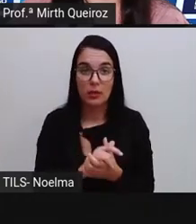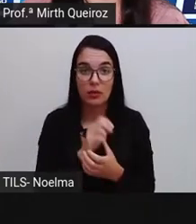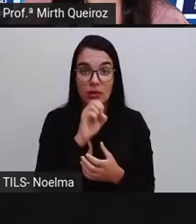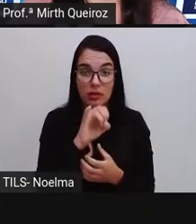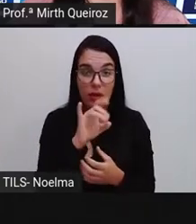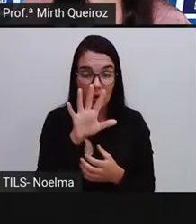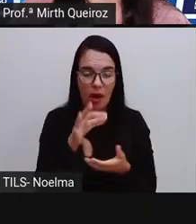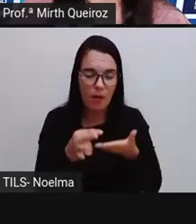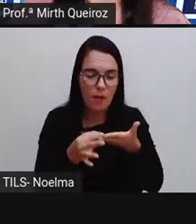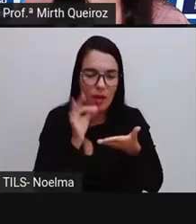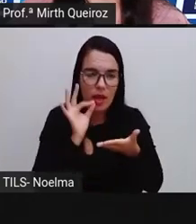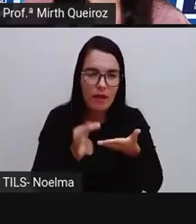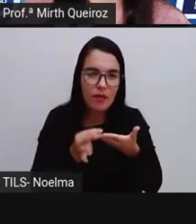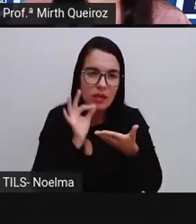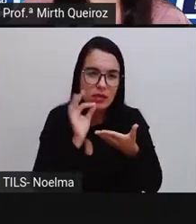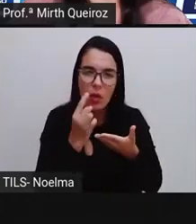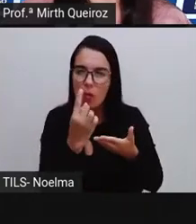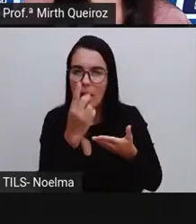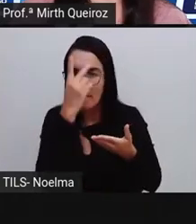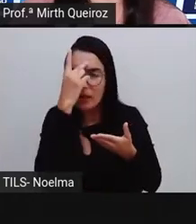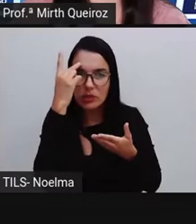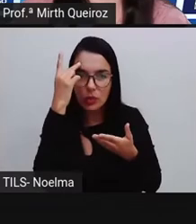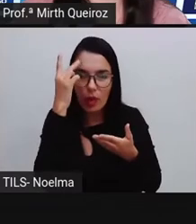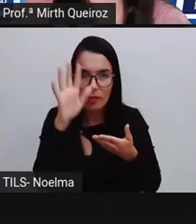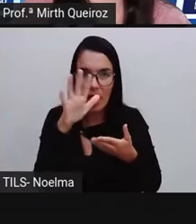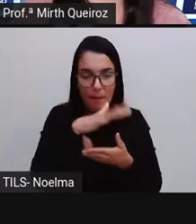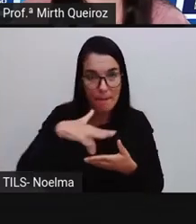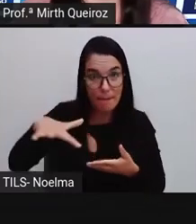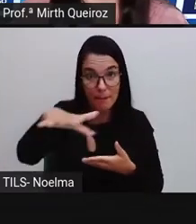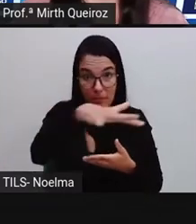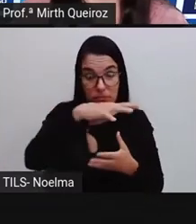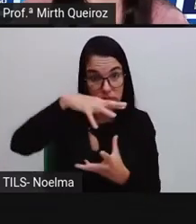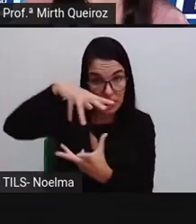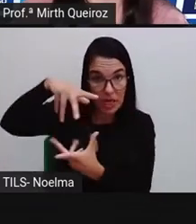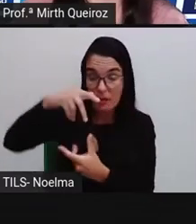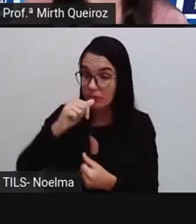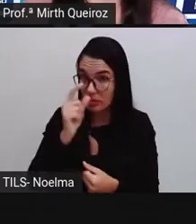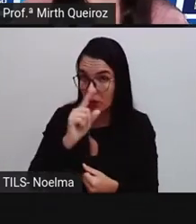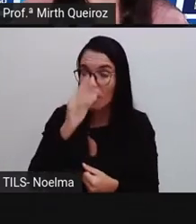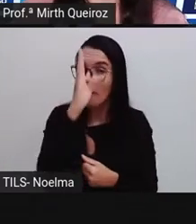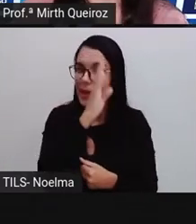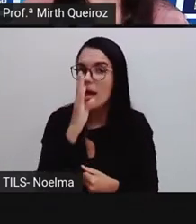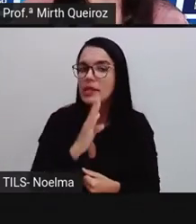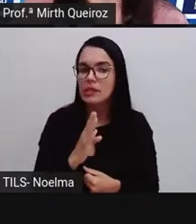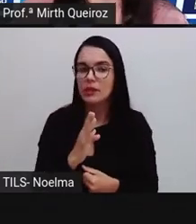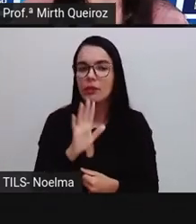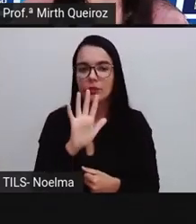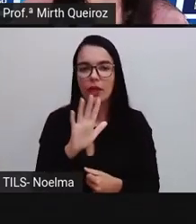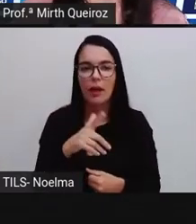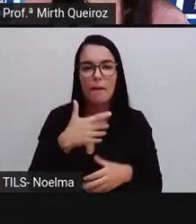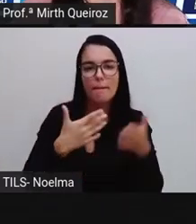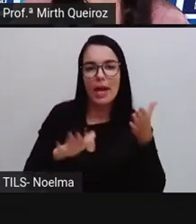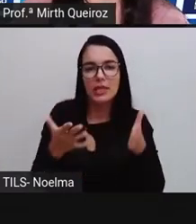um cafézinho aí para que tomar um cafezinho em nível de Brasil certo a gente gasta cerca de 130 litros é